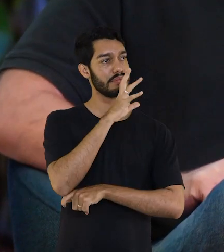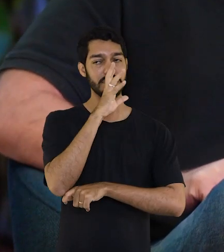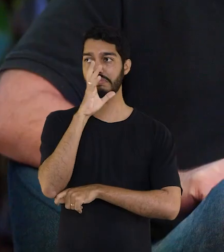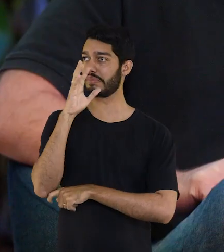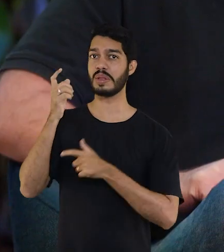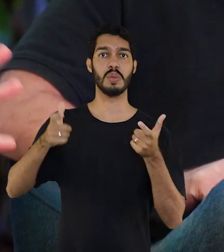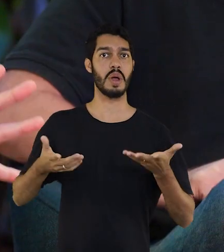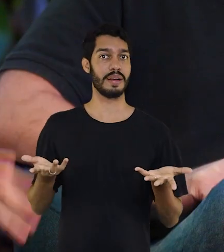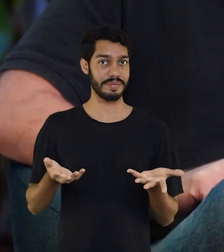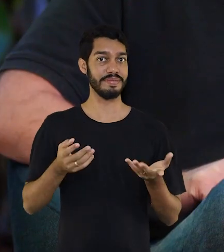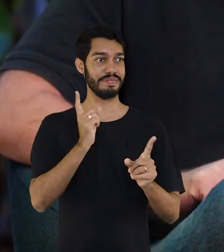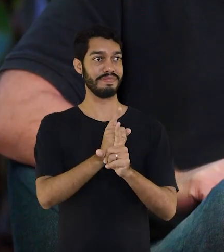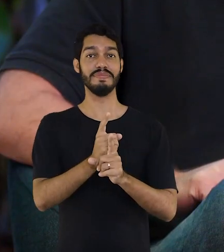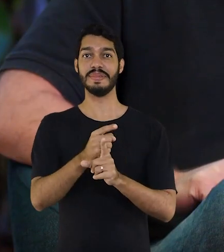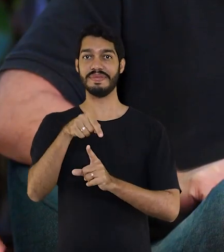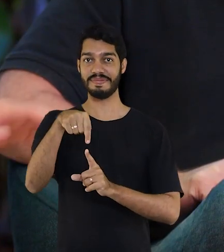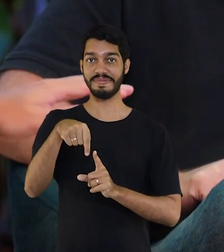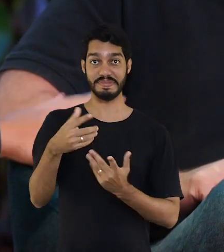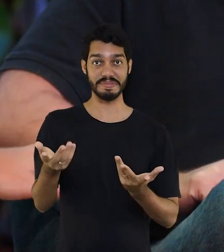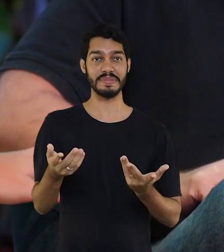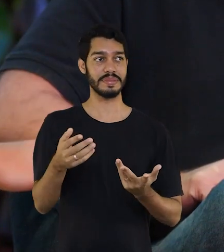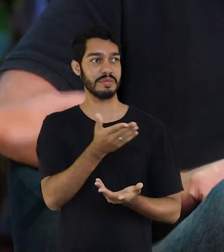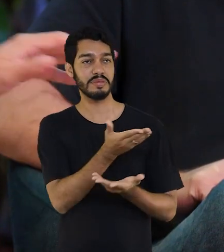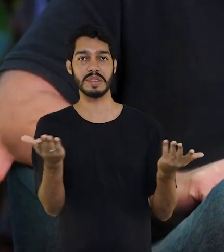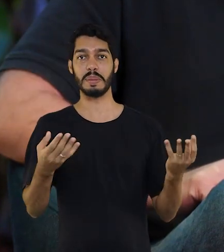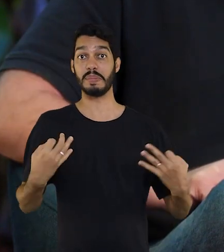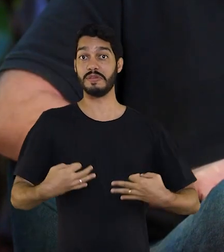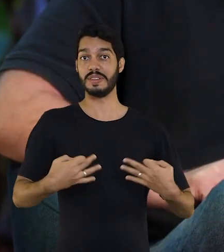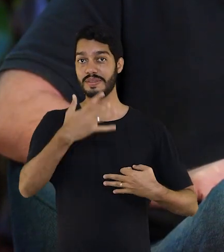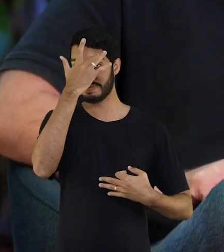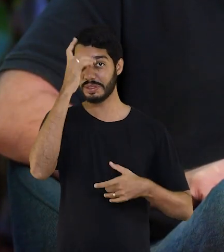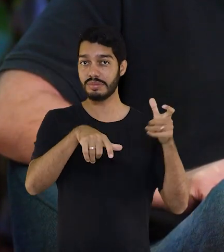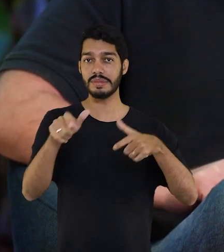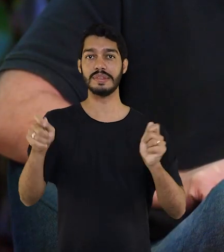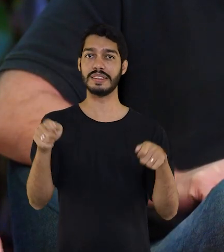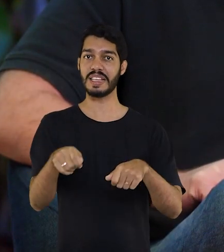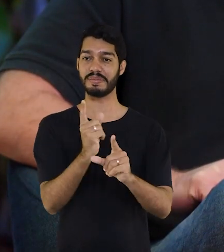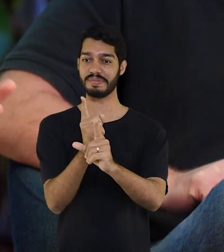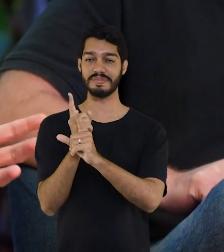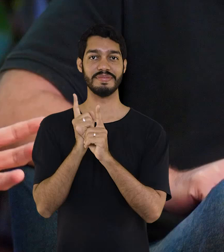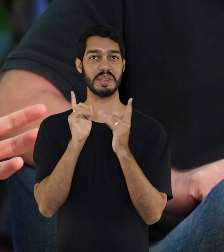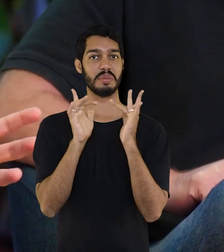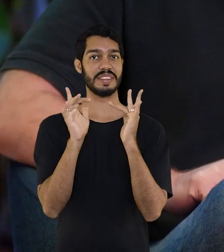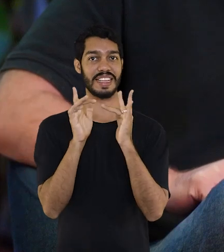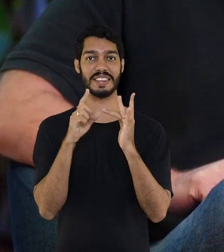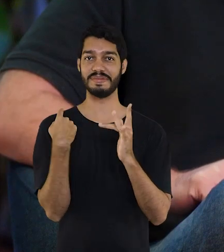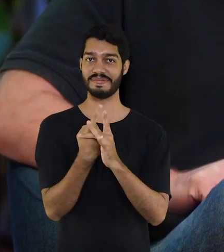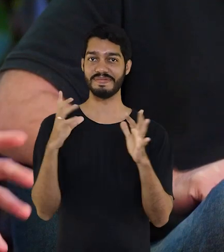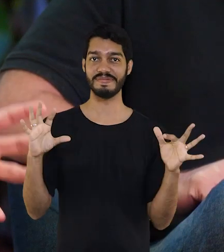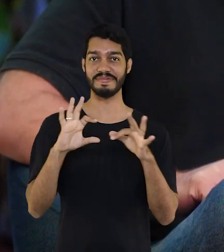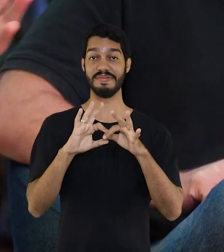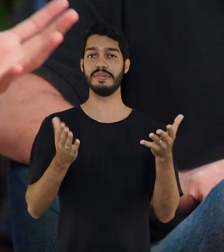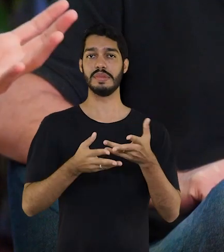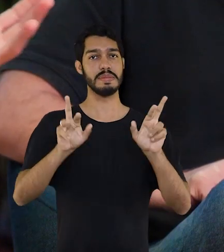nesse ambiente, então estou aqui apaixonado pelo lugar, apaixonado por ter encontrado essa galera maravilhosa, ter tido a oportunidade de contactá-los também,